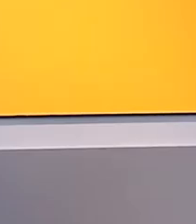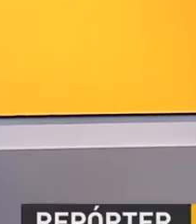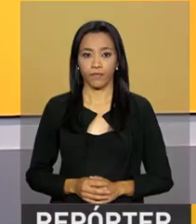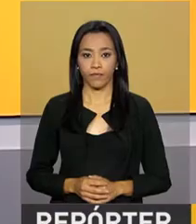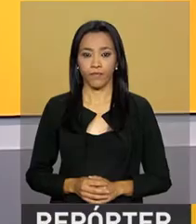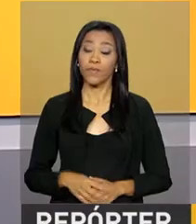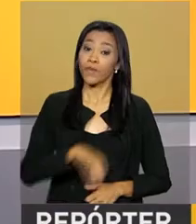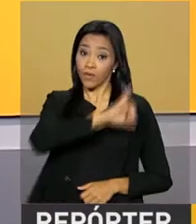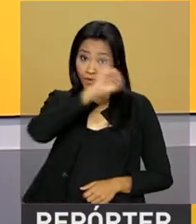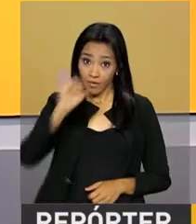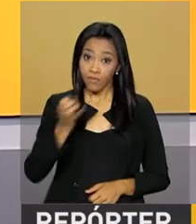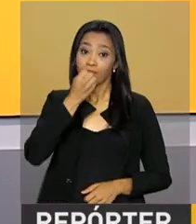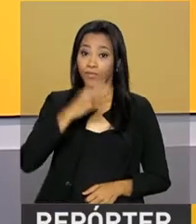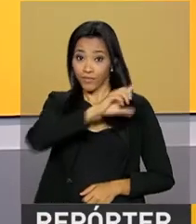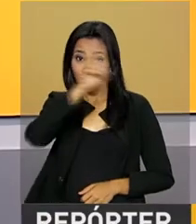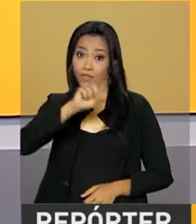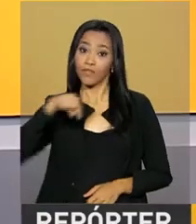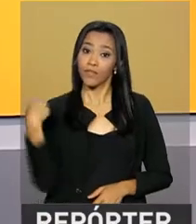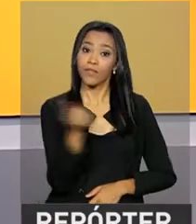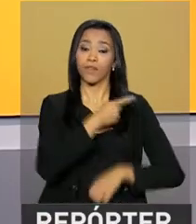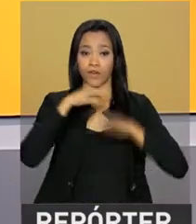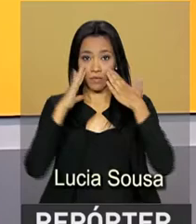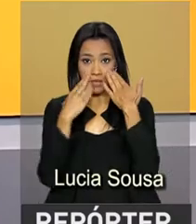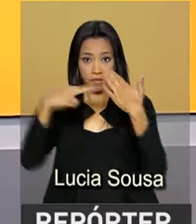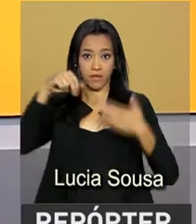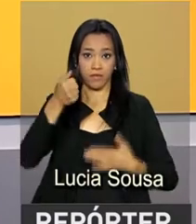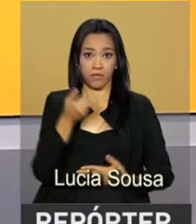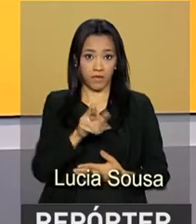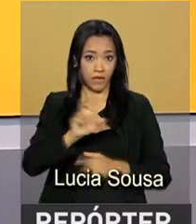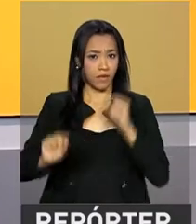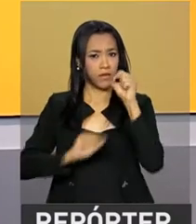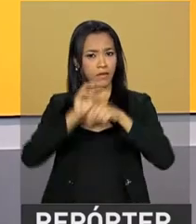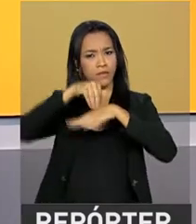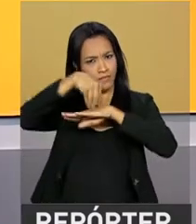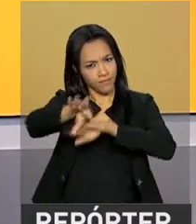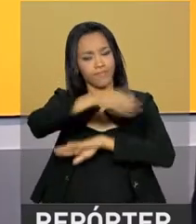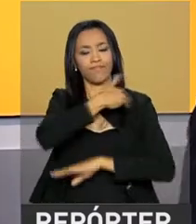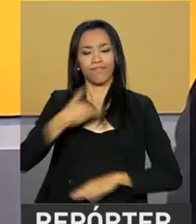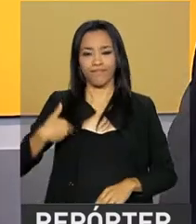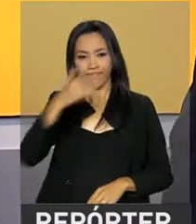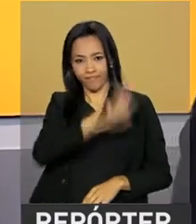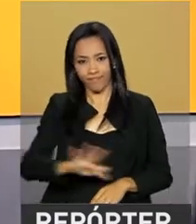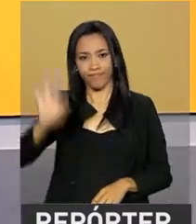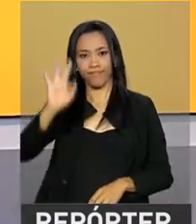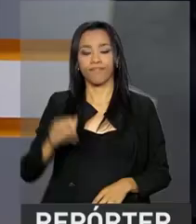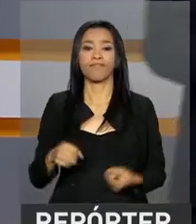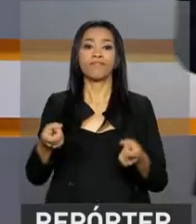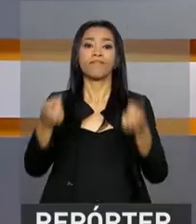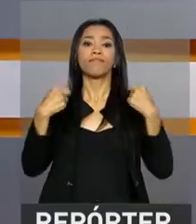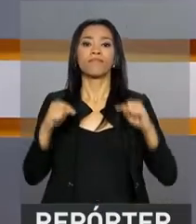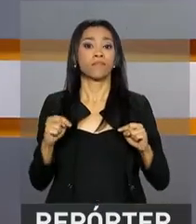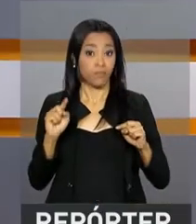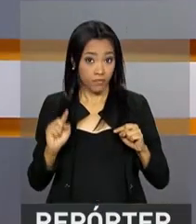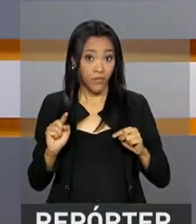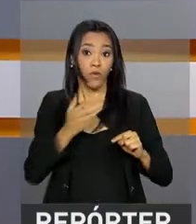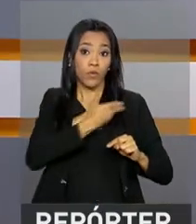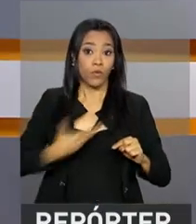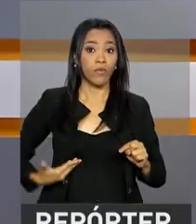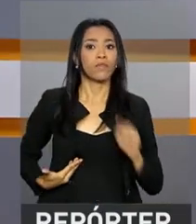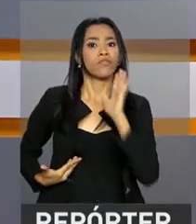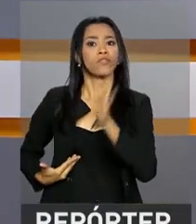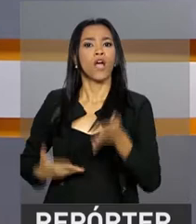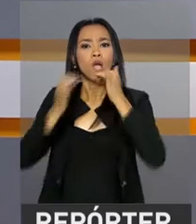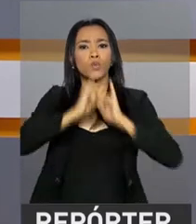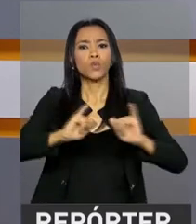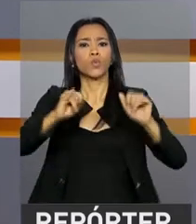olá bom dia estamos de volta com repórter e nbr as notícias do governo federal olha o governo anunciou um